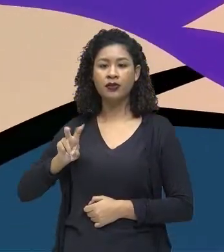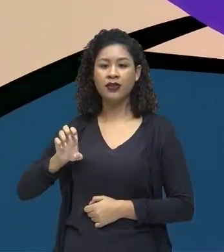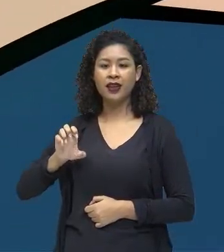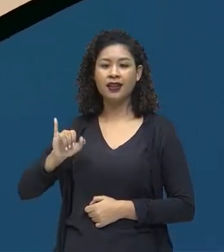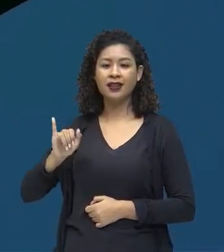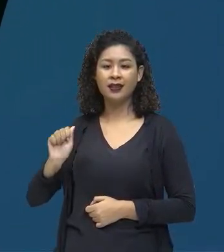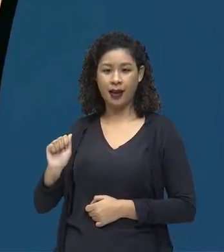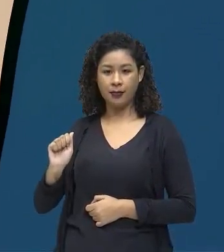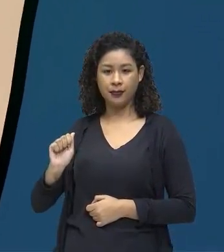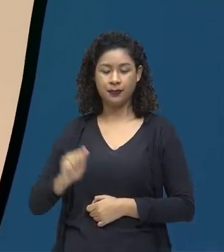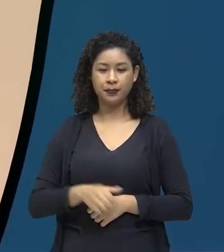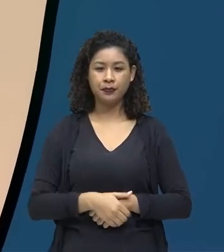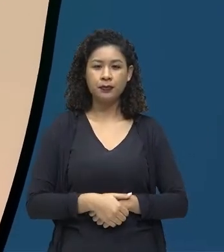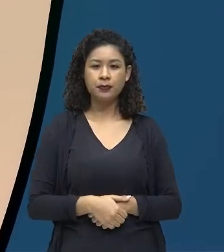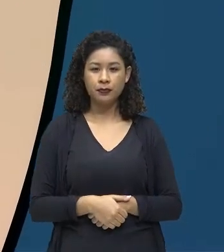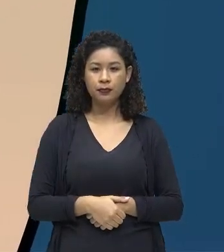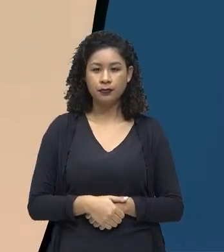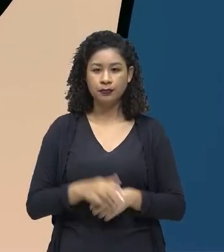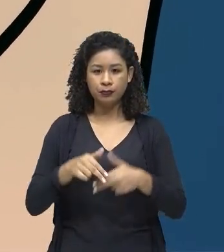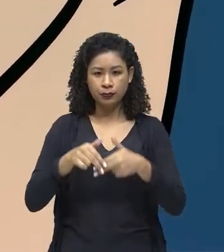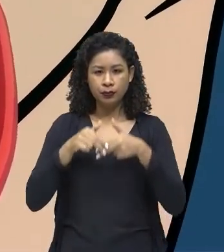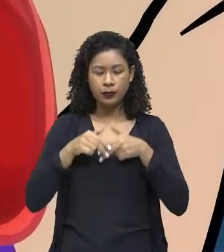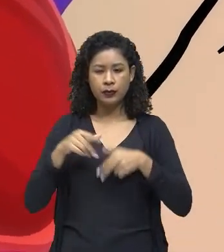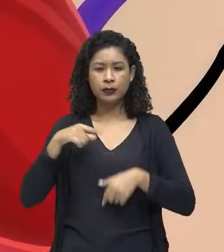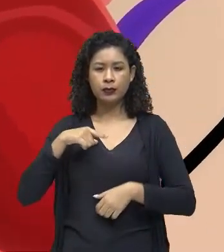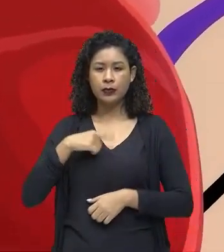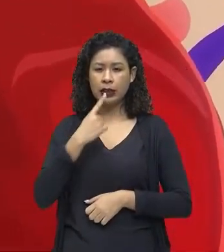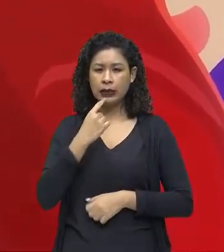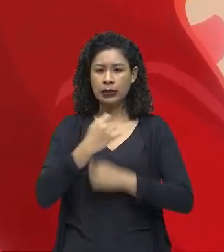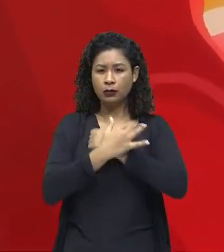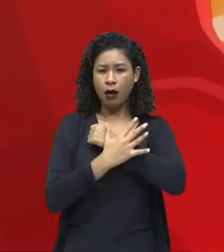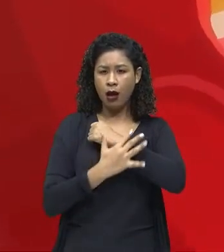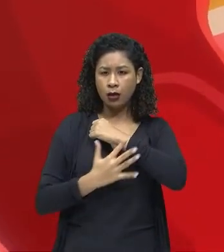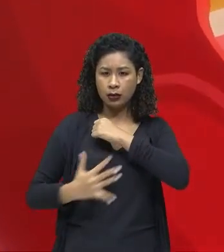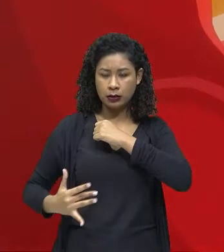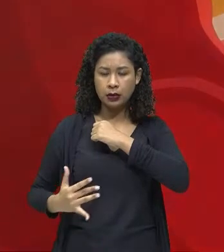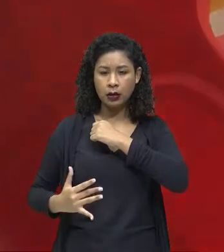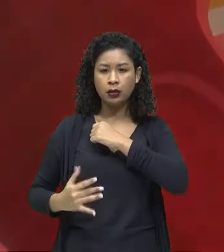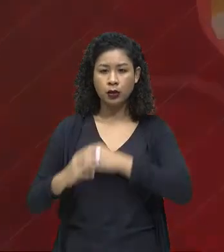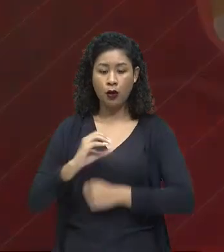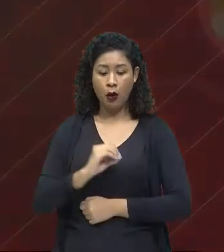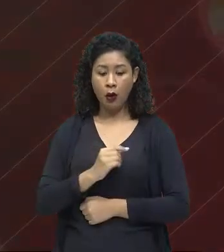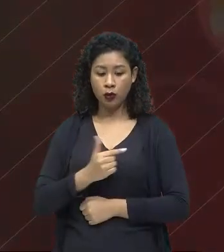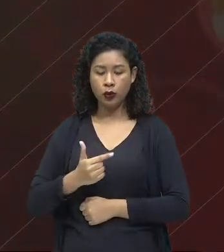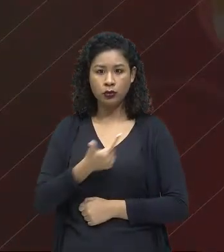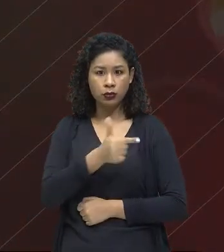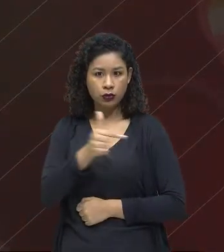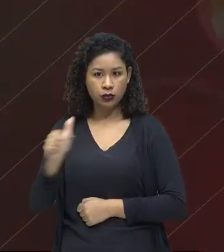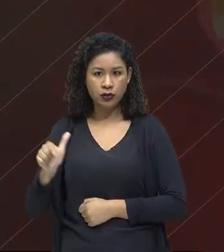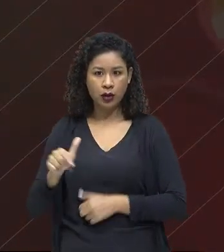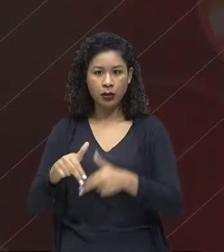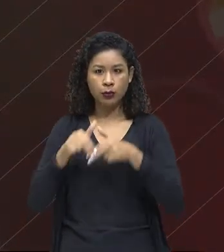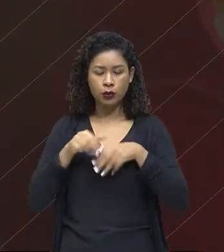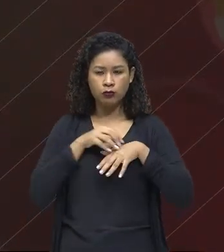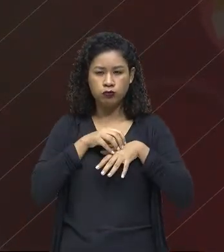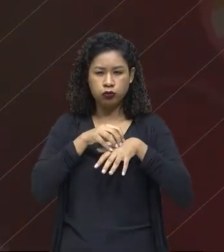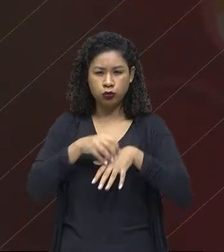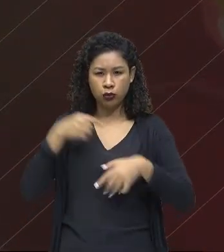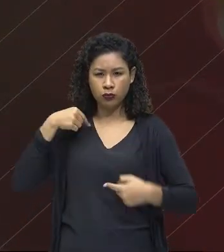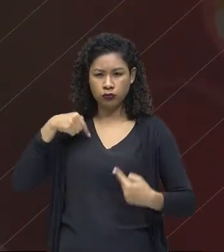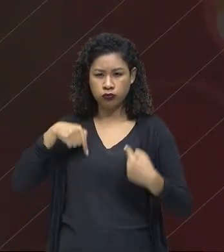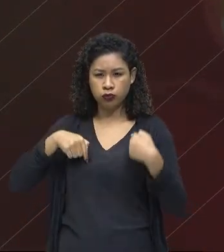As veias carregam sangue desoxigenado para o coração. Os vasos sanguíneos que carregam sangue